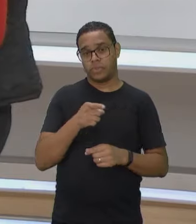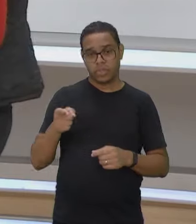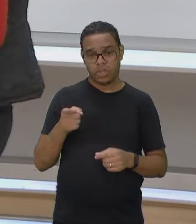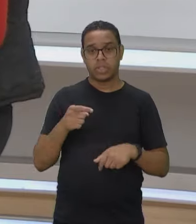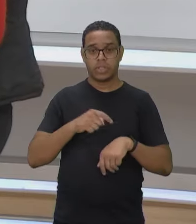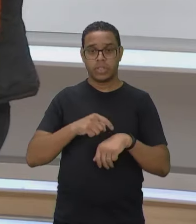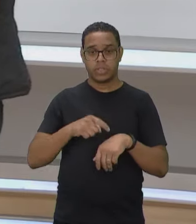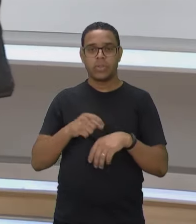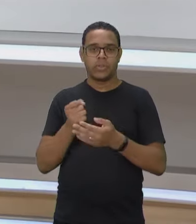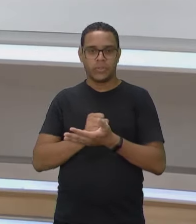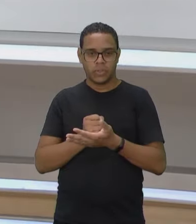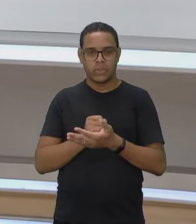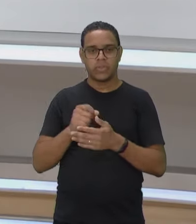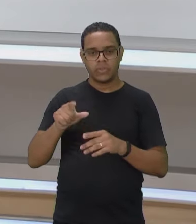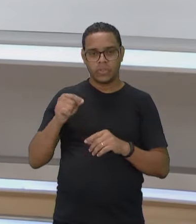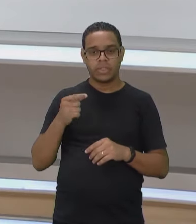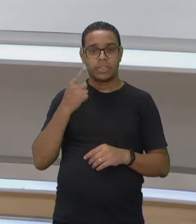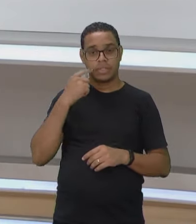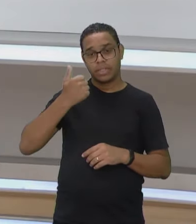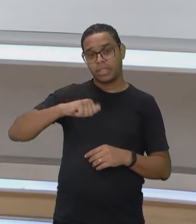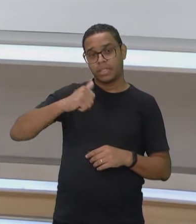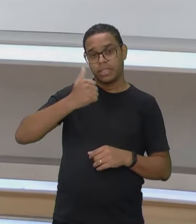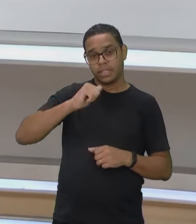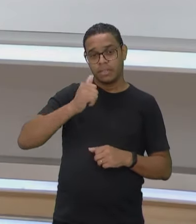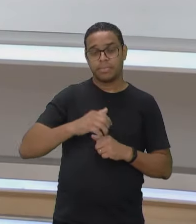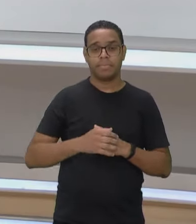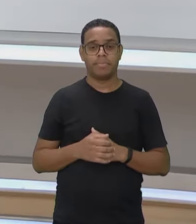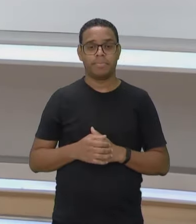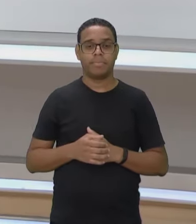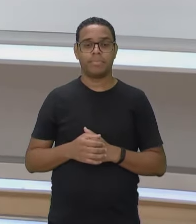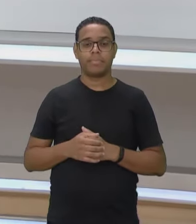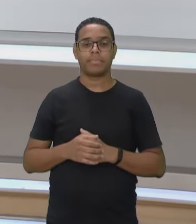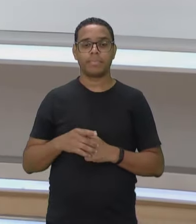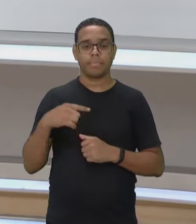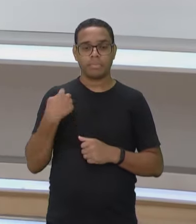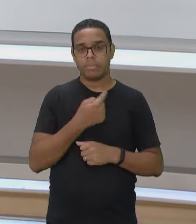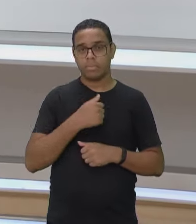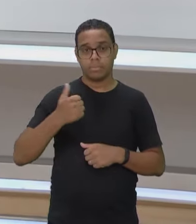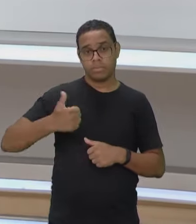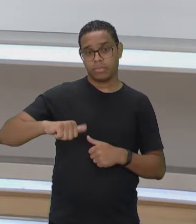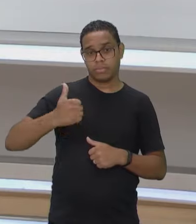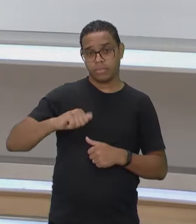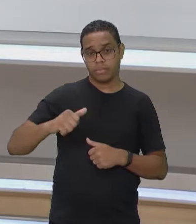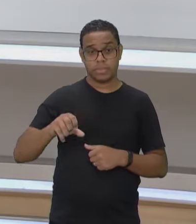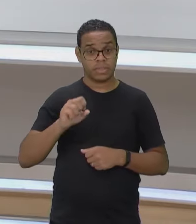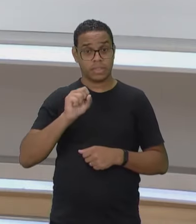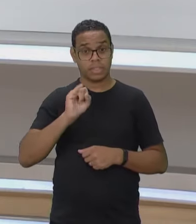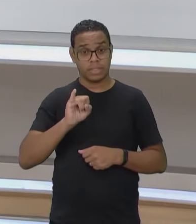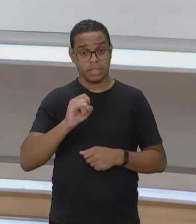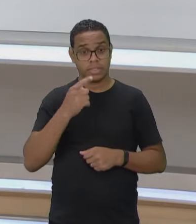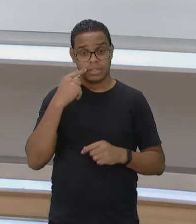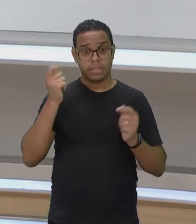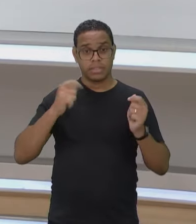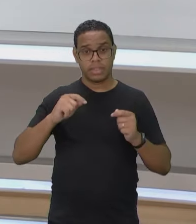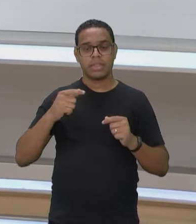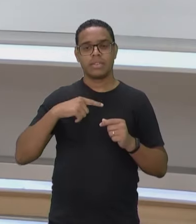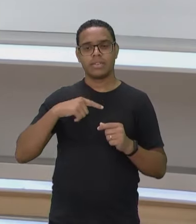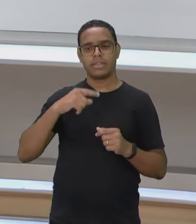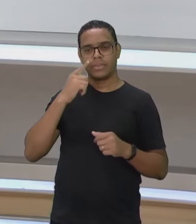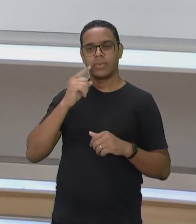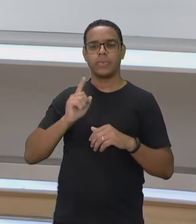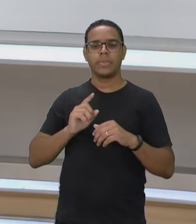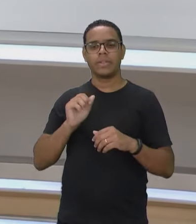durante o jogo, peçam que analisa. Então, nós vamos analisar aí se de fato o seu